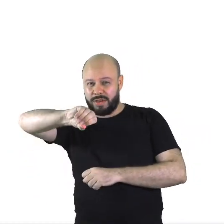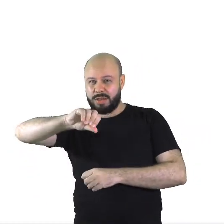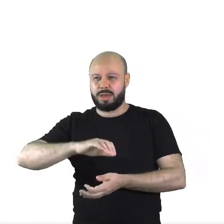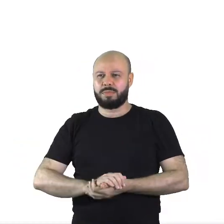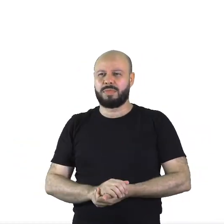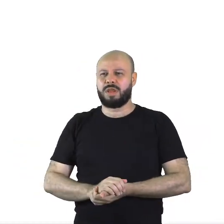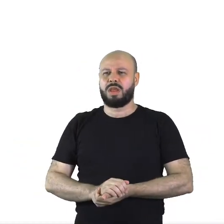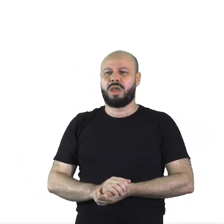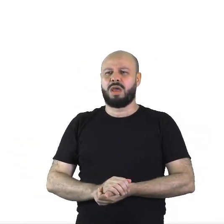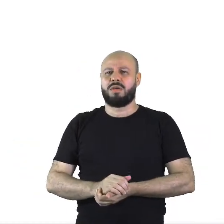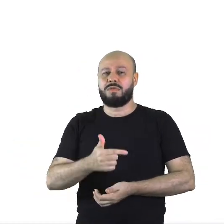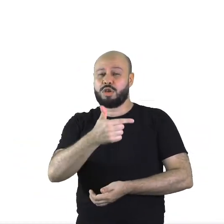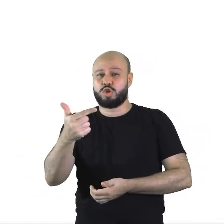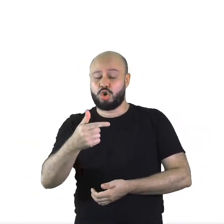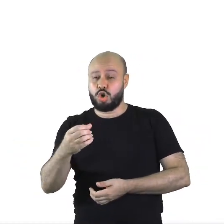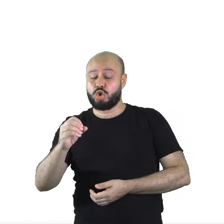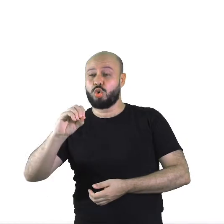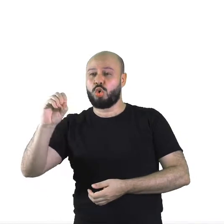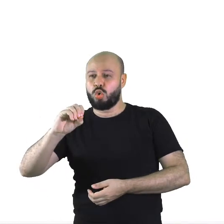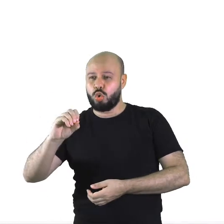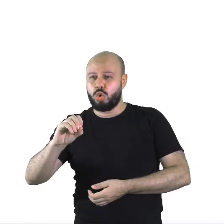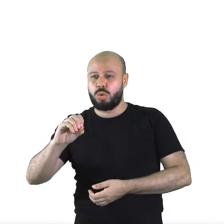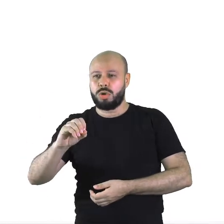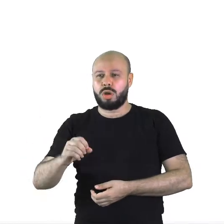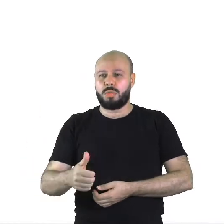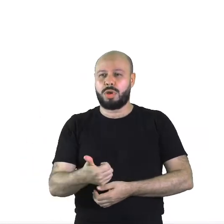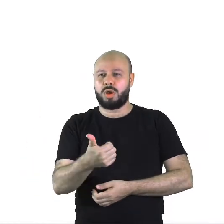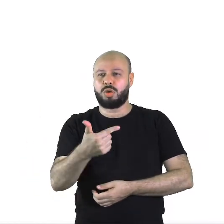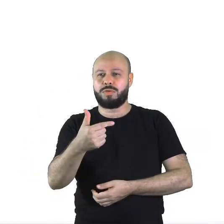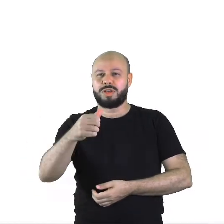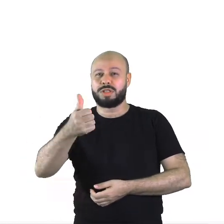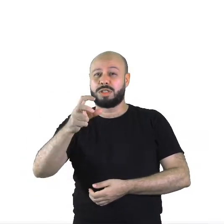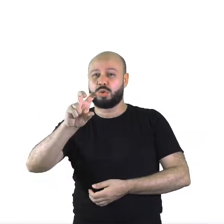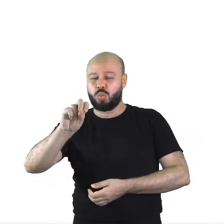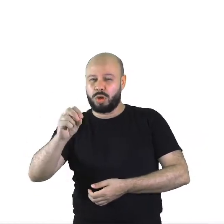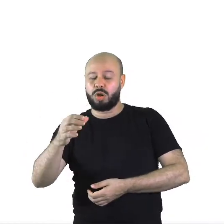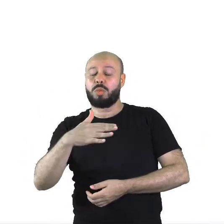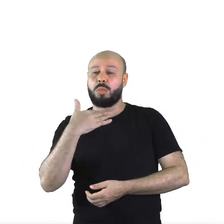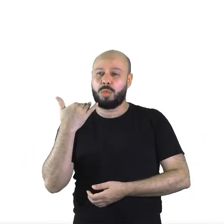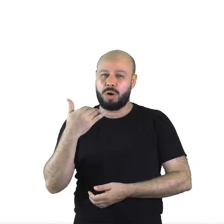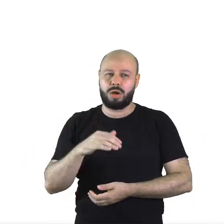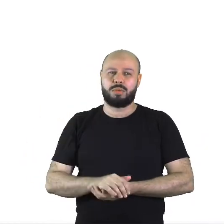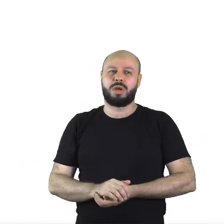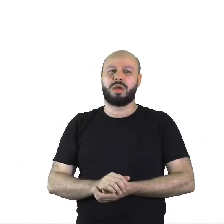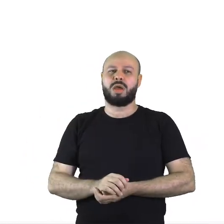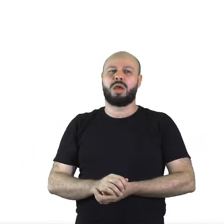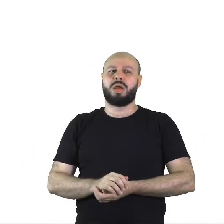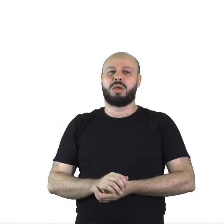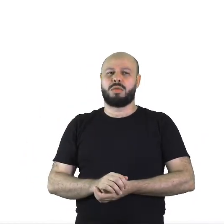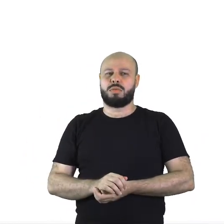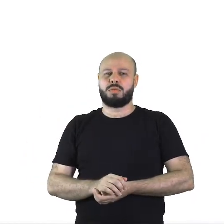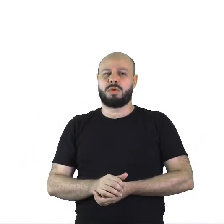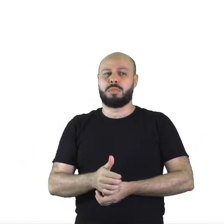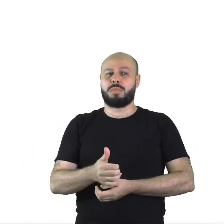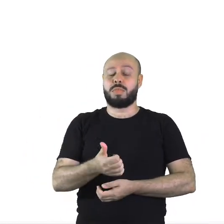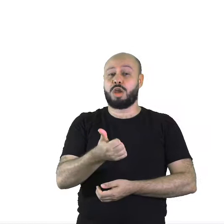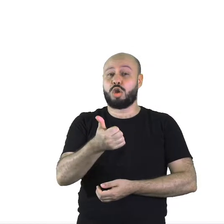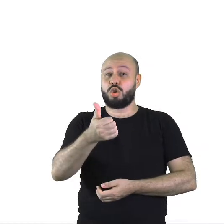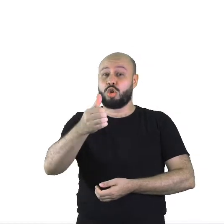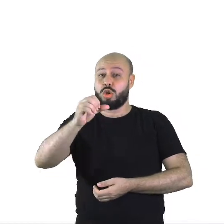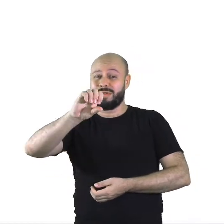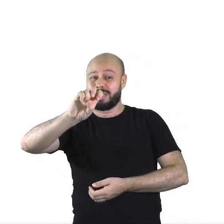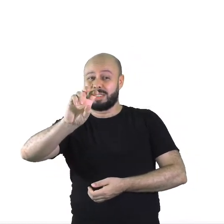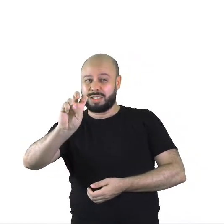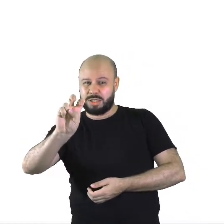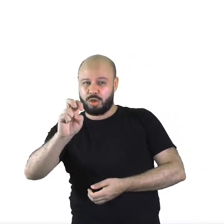de outubro. Em 1905, ele participa aí com outros poetas da inauguração do surgimento